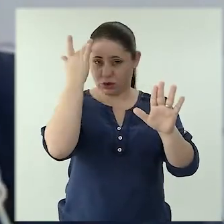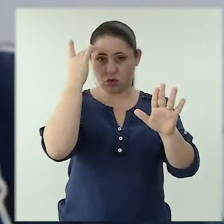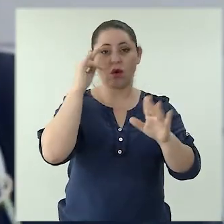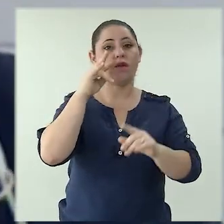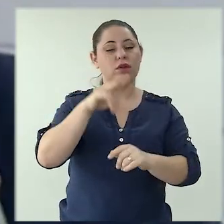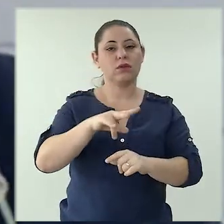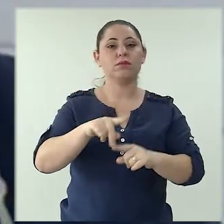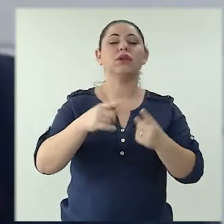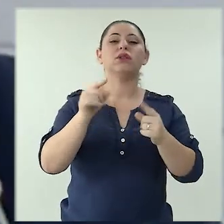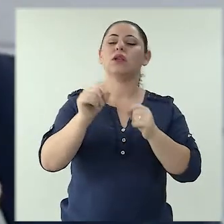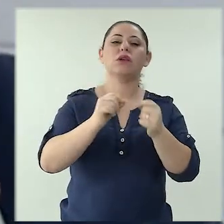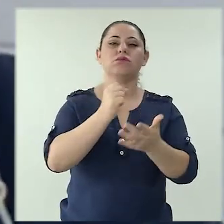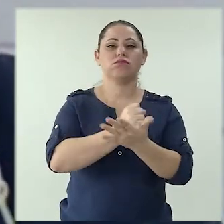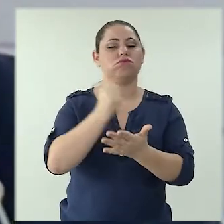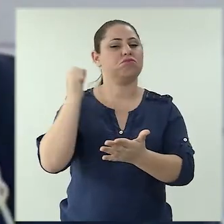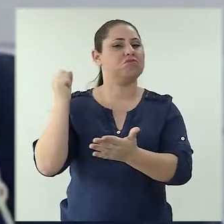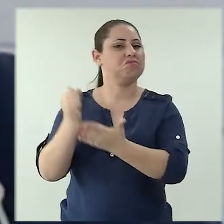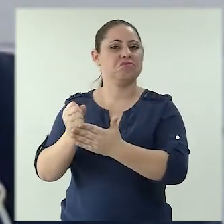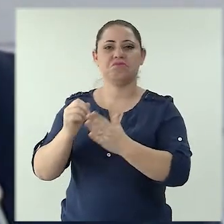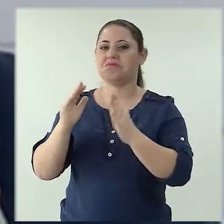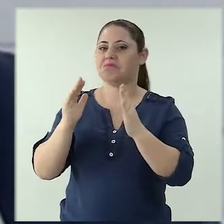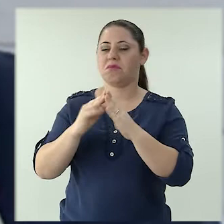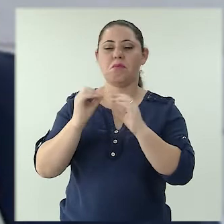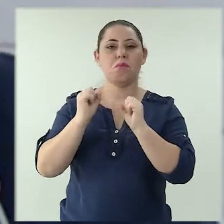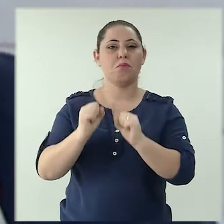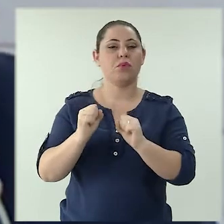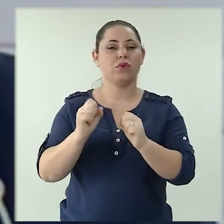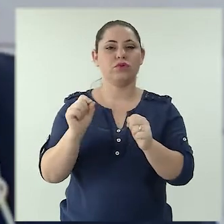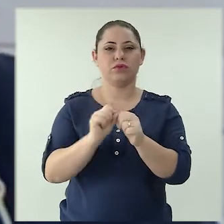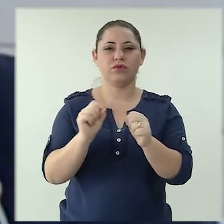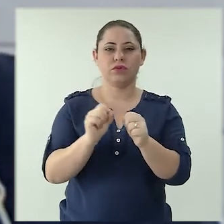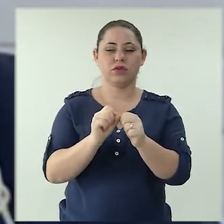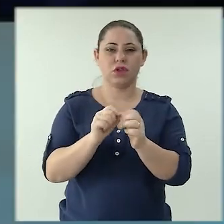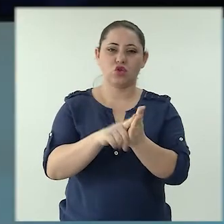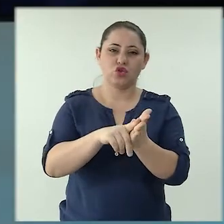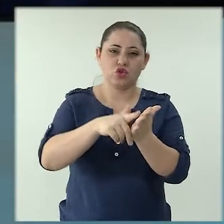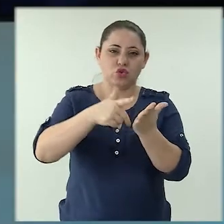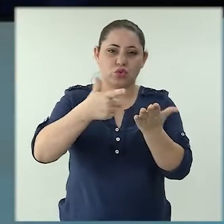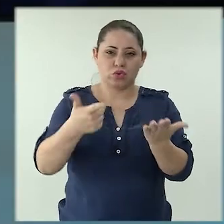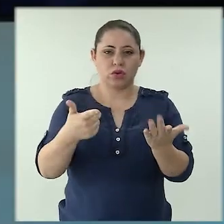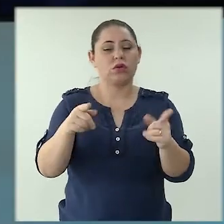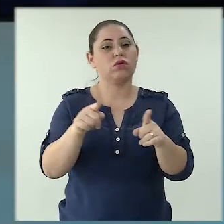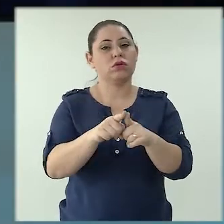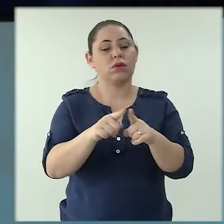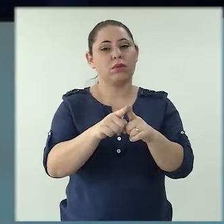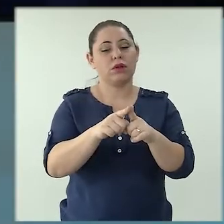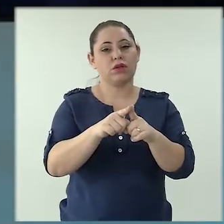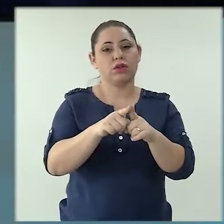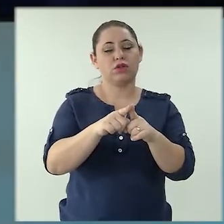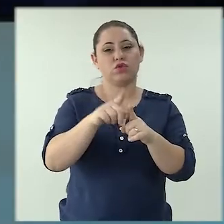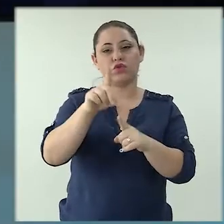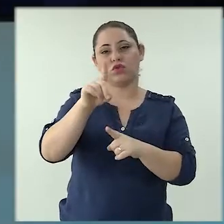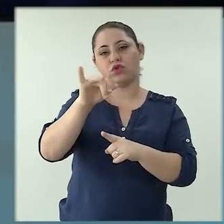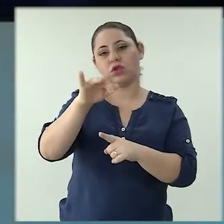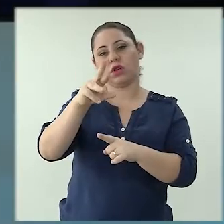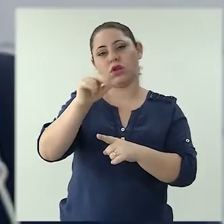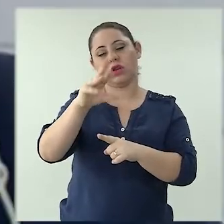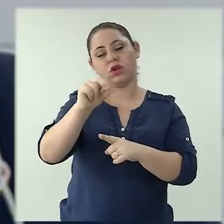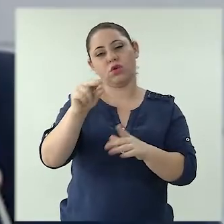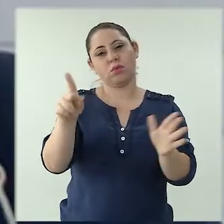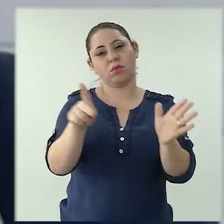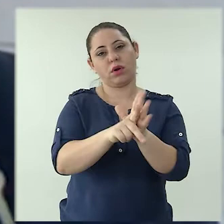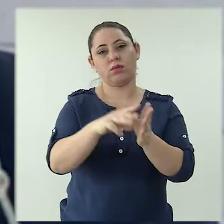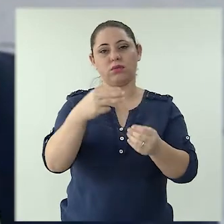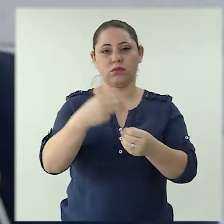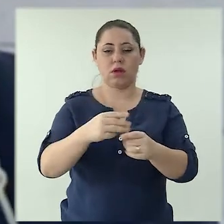quem vai determinar isso vai ser o cartório de registro. Ele pode determinar que seja feito em jornal e também no diário oficial do município,